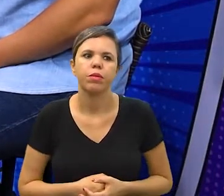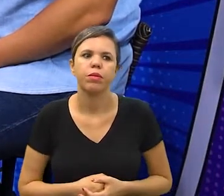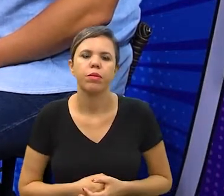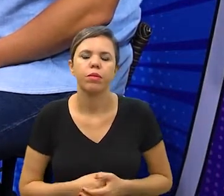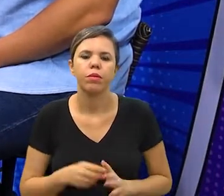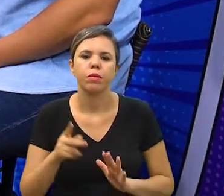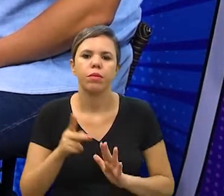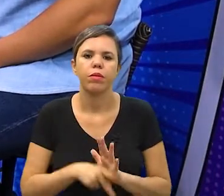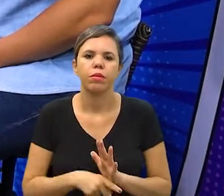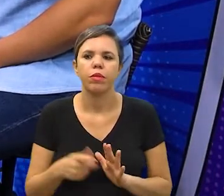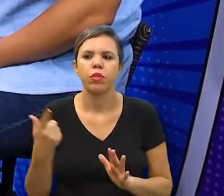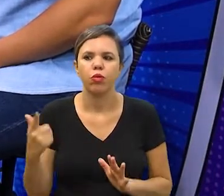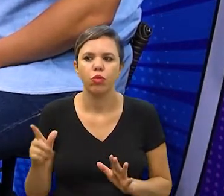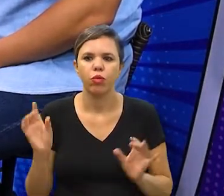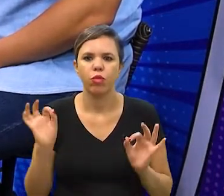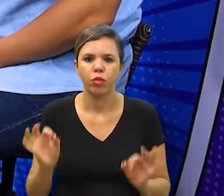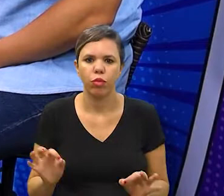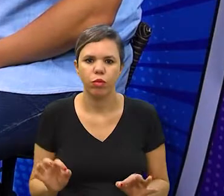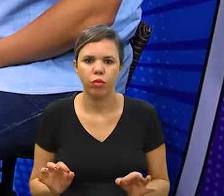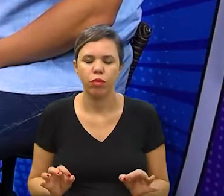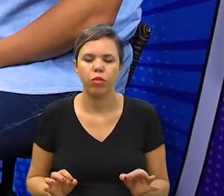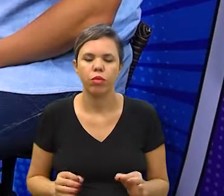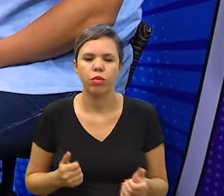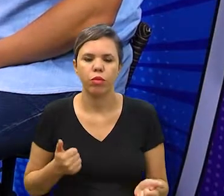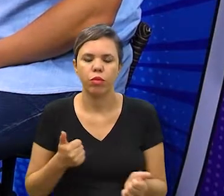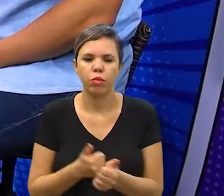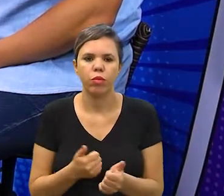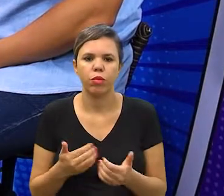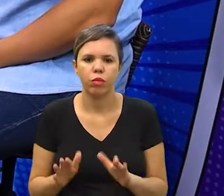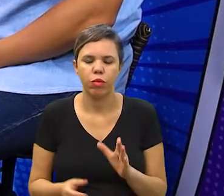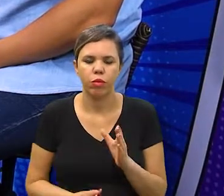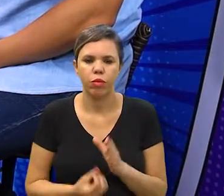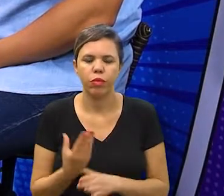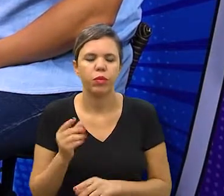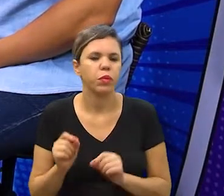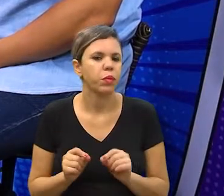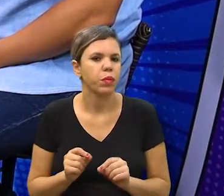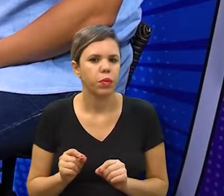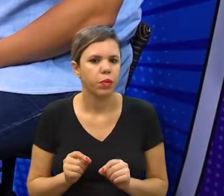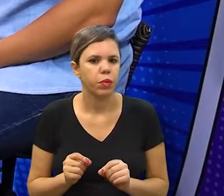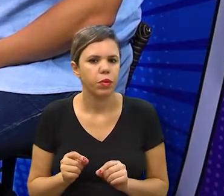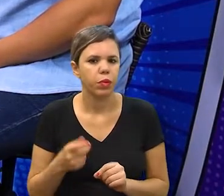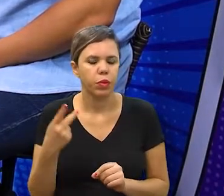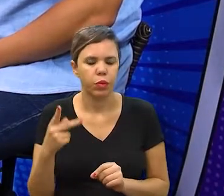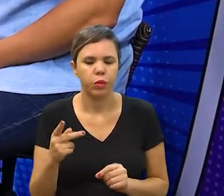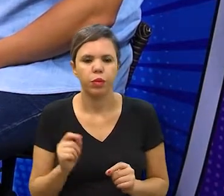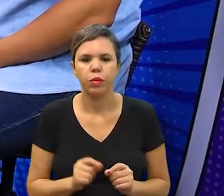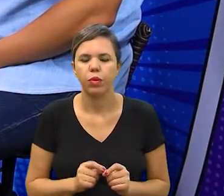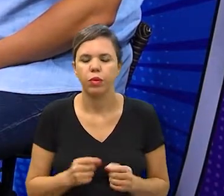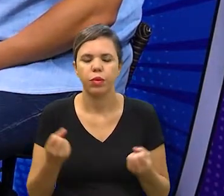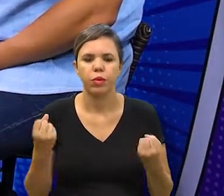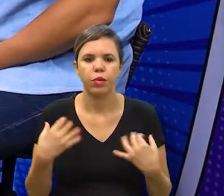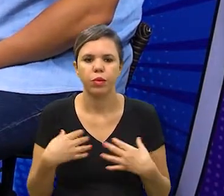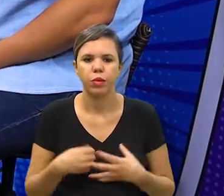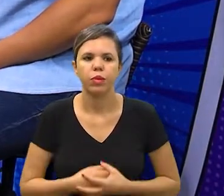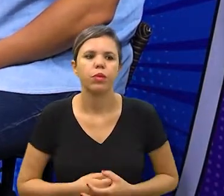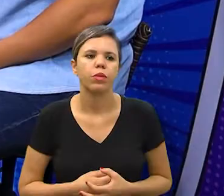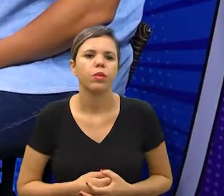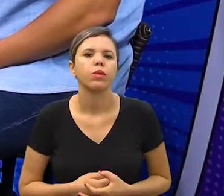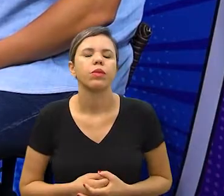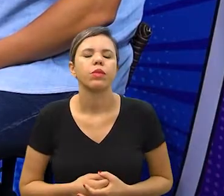outro projeto que já está certo e em breve aí vai ser lançado, né, seu, conta pra gente